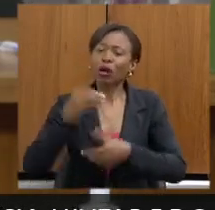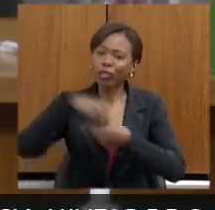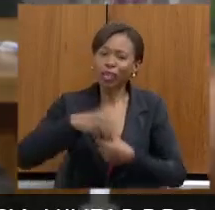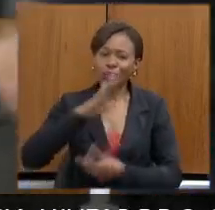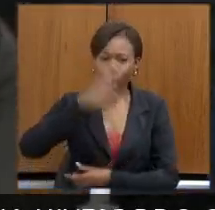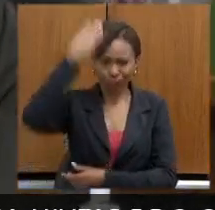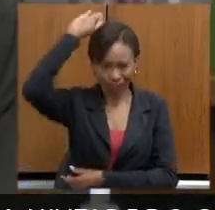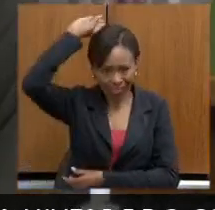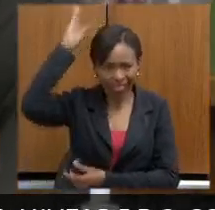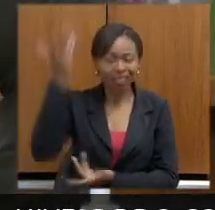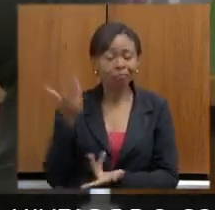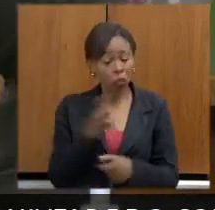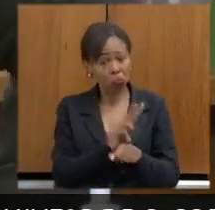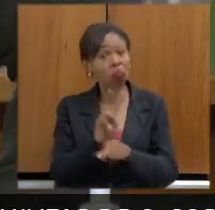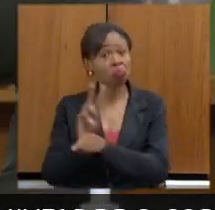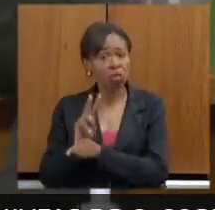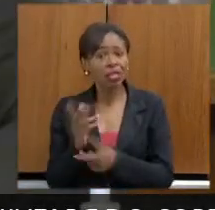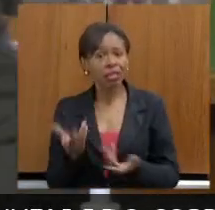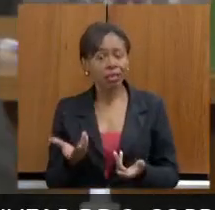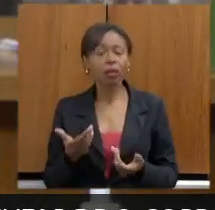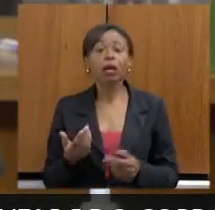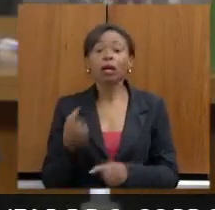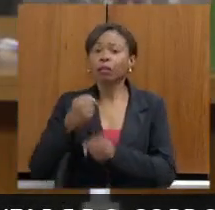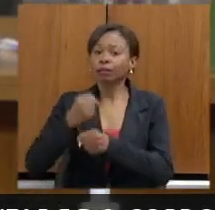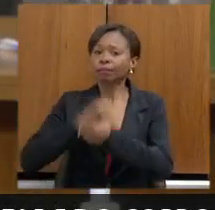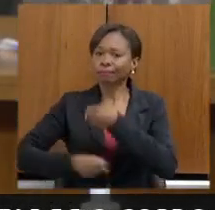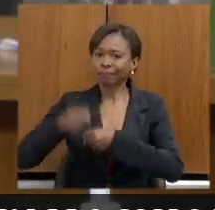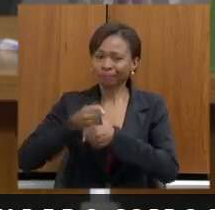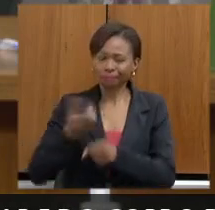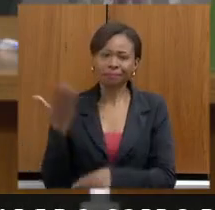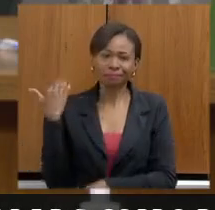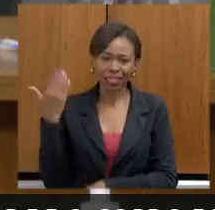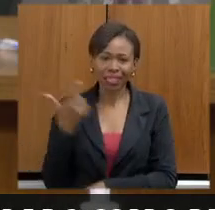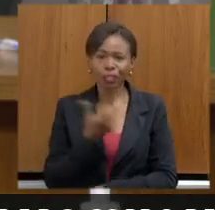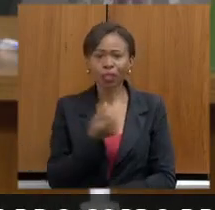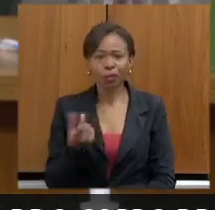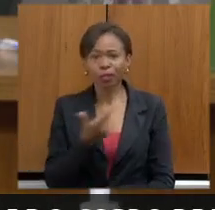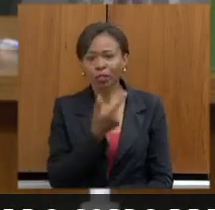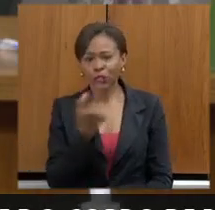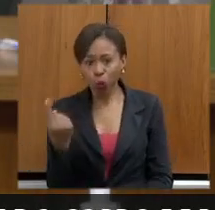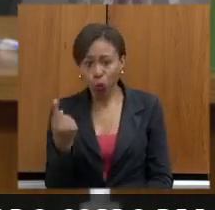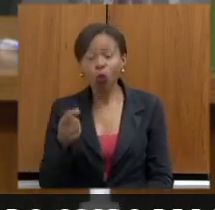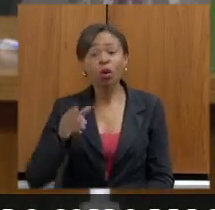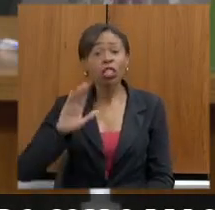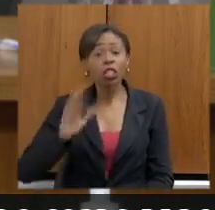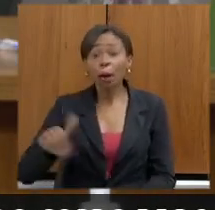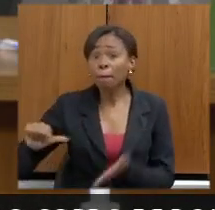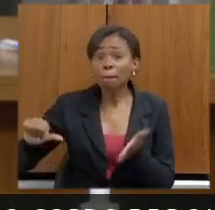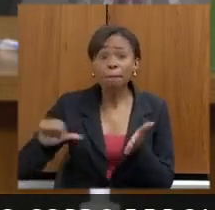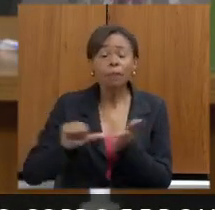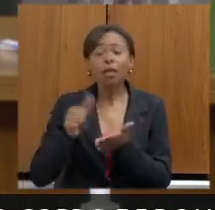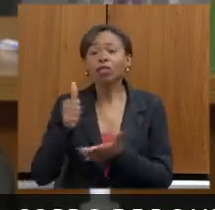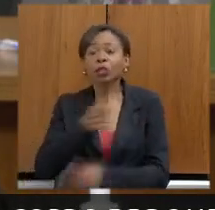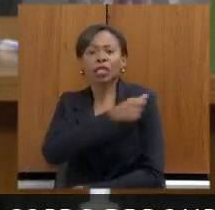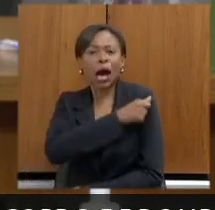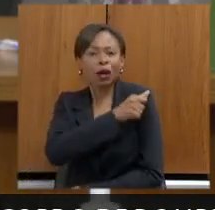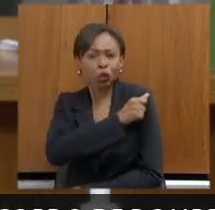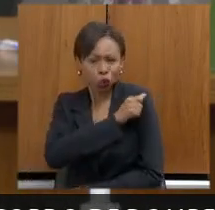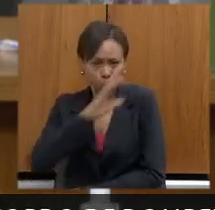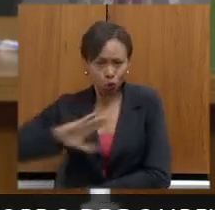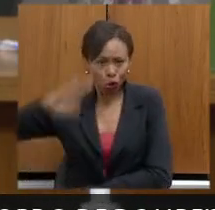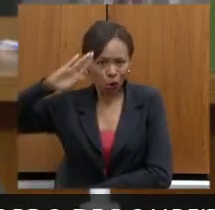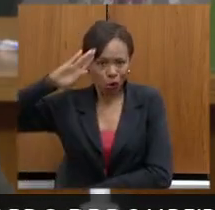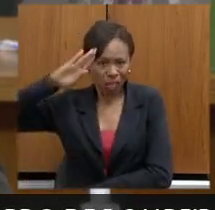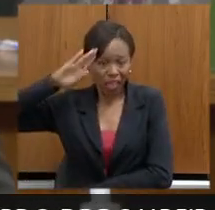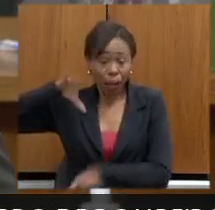isso no ano passado nós tivemos aí a oportunidade de pela primeira vez ter todos os soldados alunos na